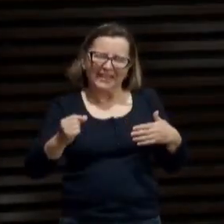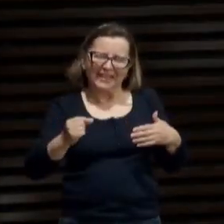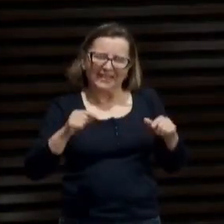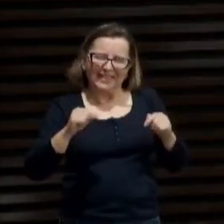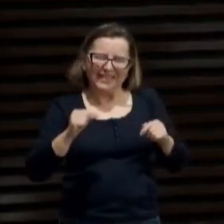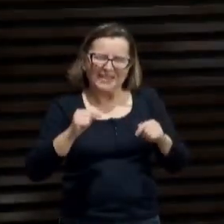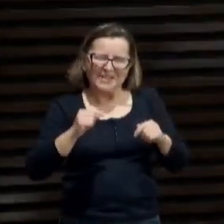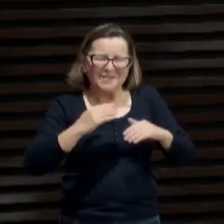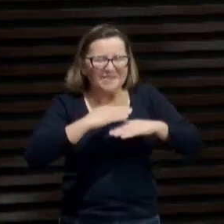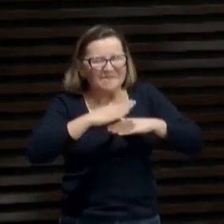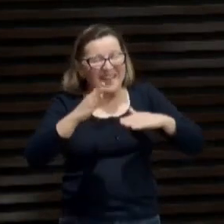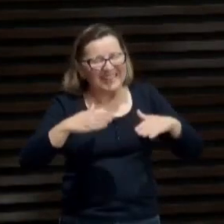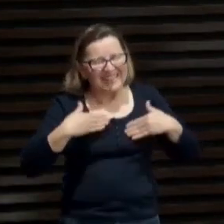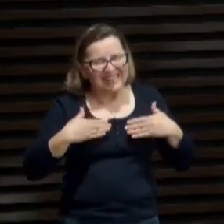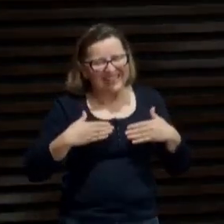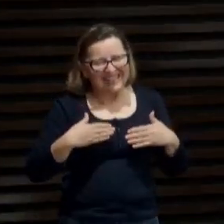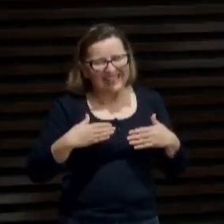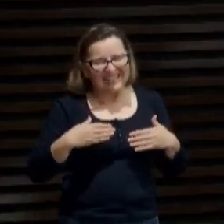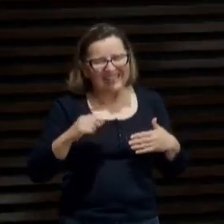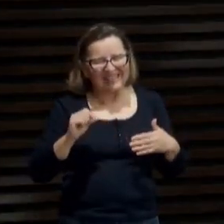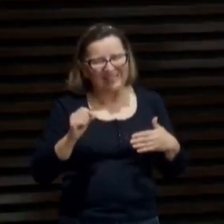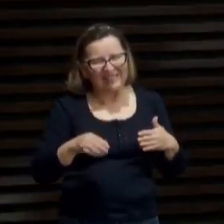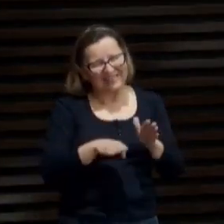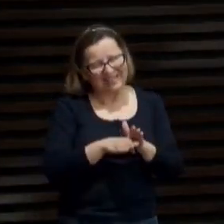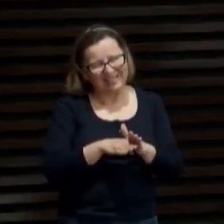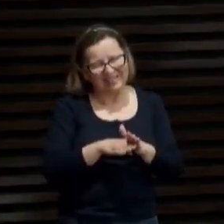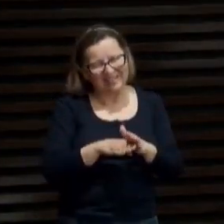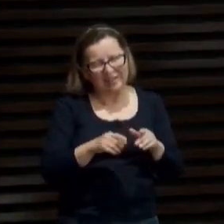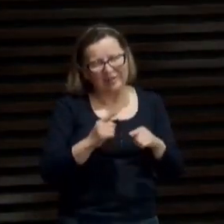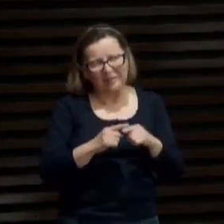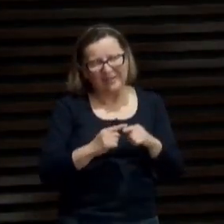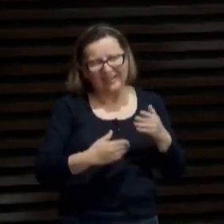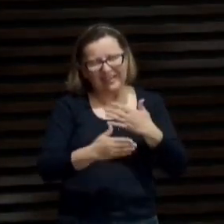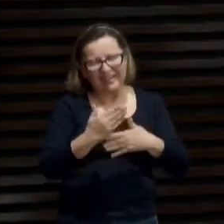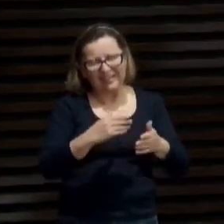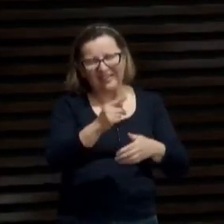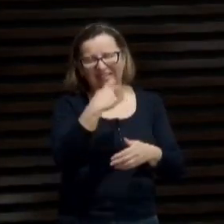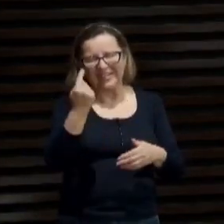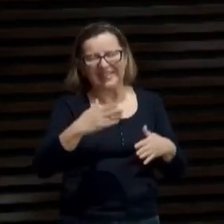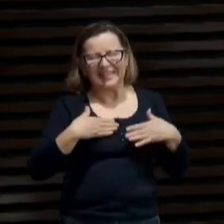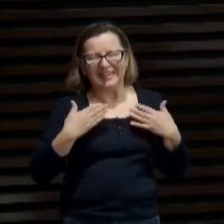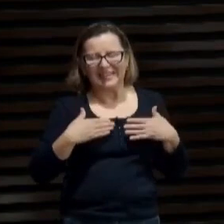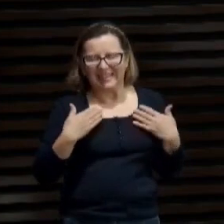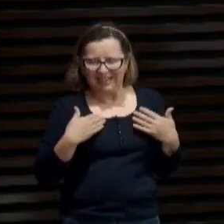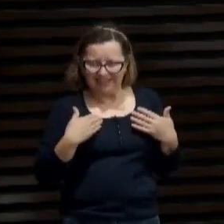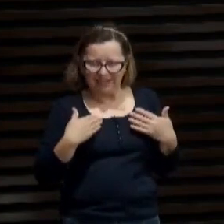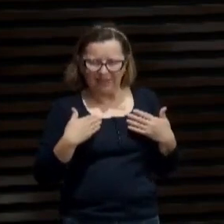nós entramos. Para que por meio da nossa alegria, Senhor, os pecadores observem a maravilha do Evangelho e se